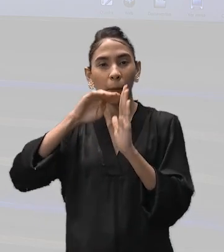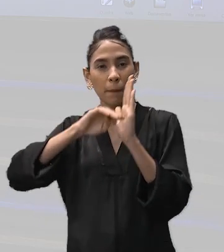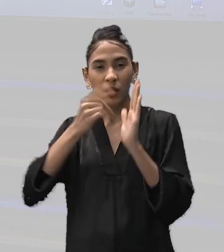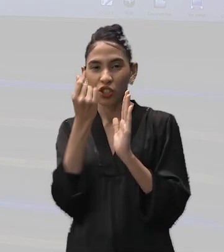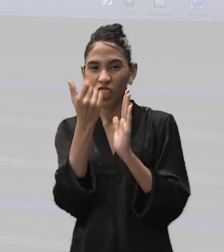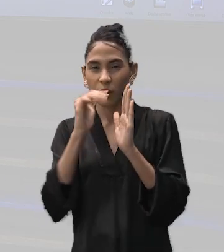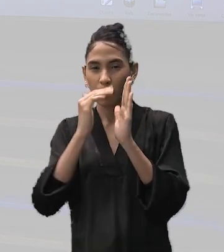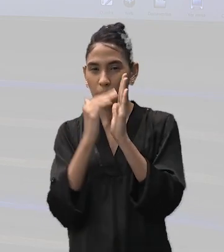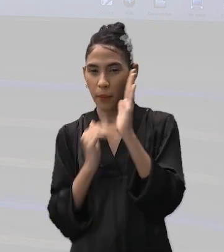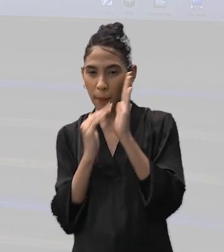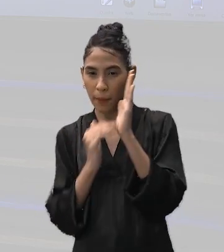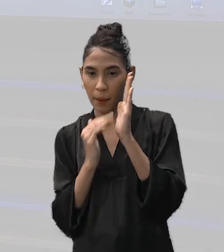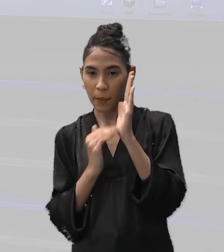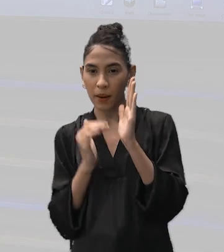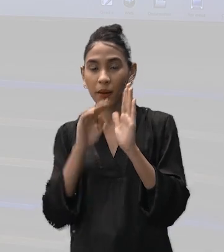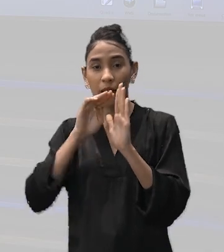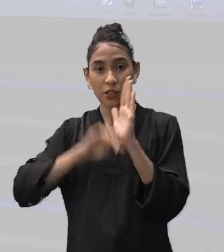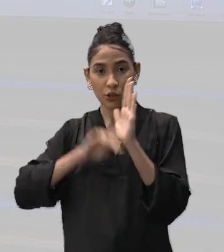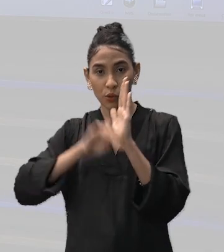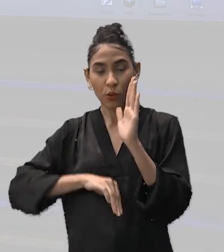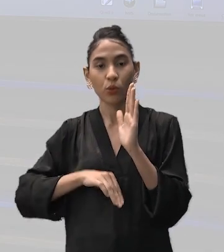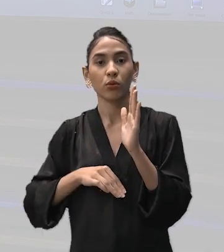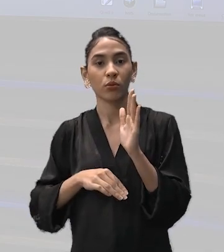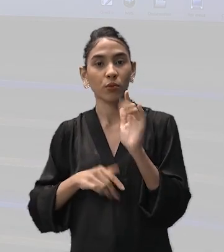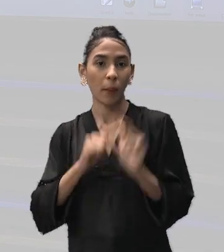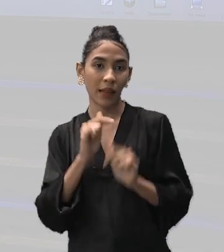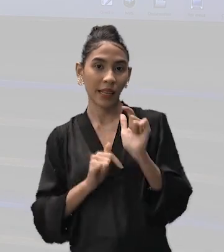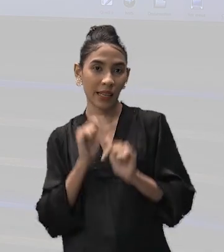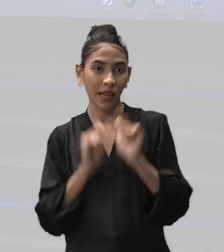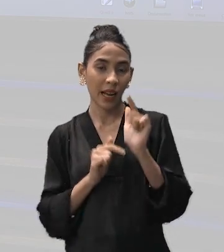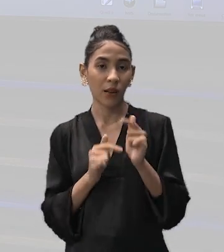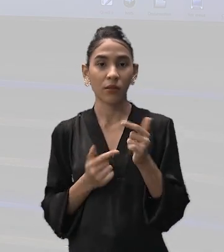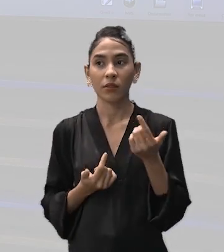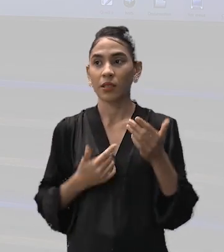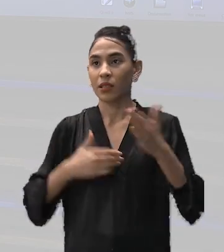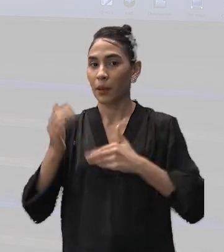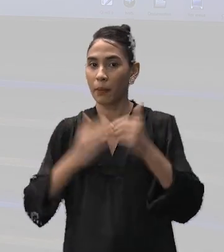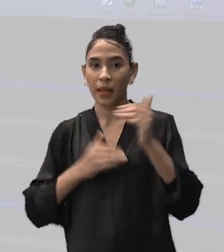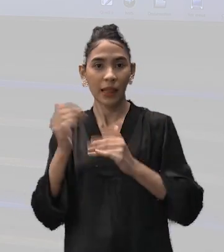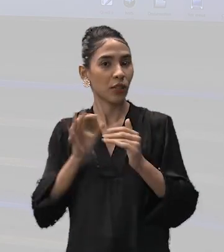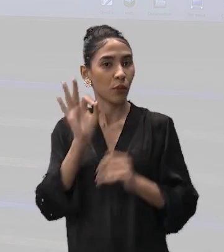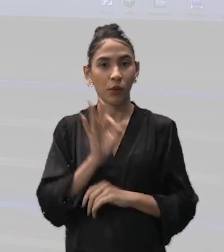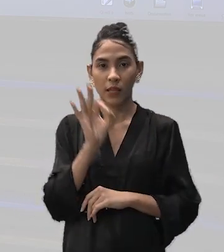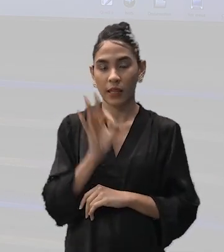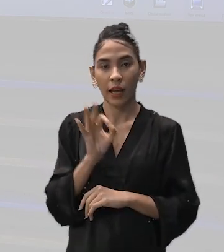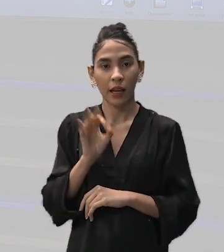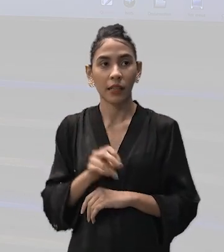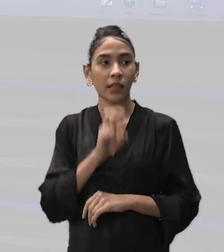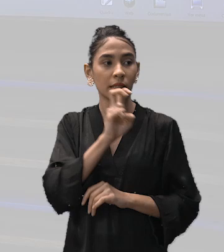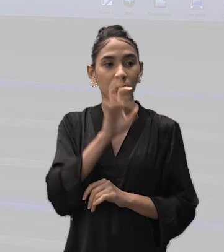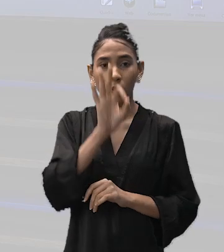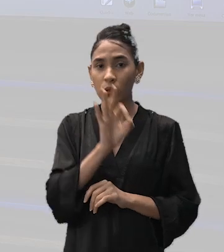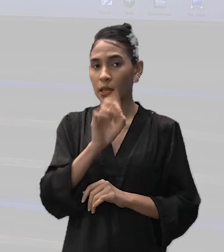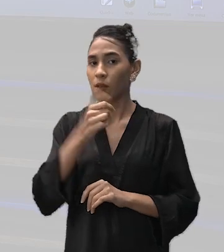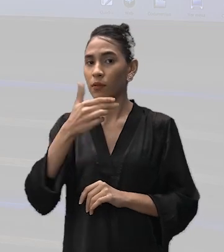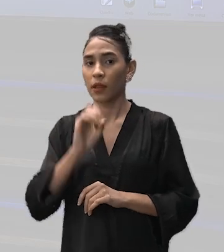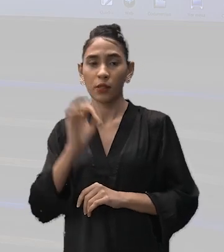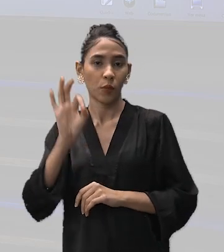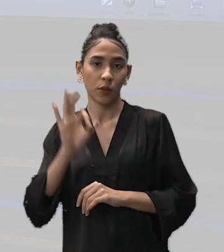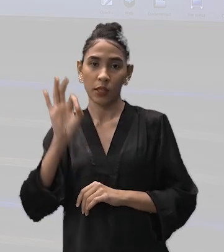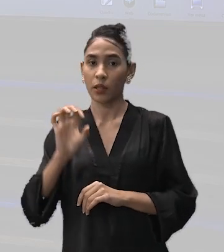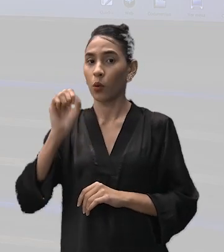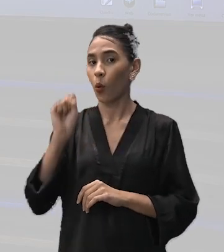né? A gente consegue alguns descontos do produto, tá bom? Independente da porcentagem que seja, 5%,